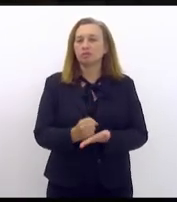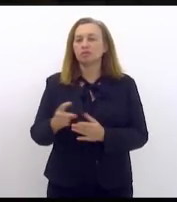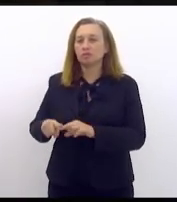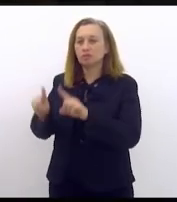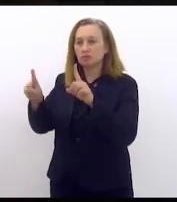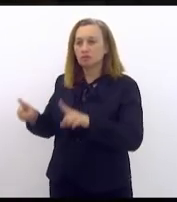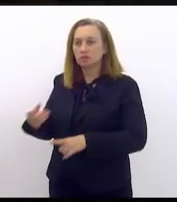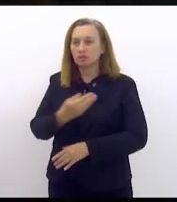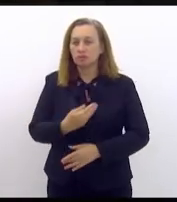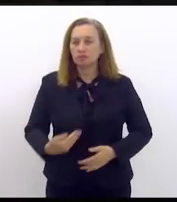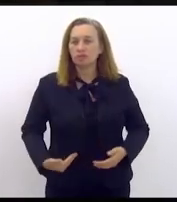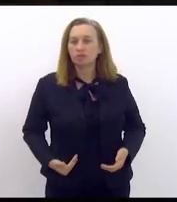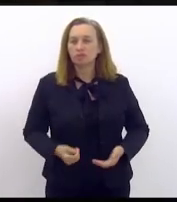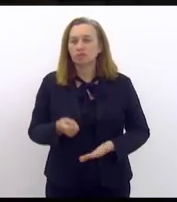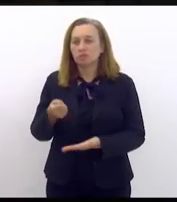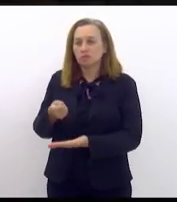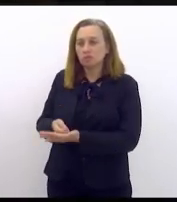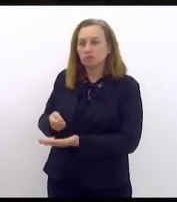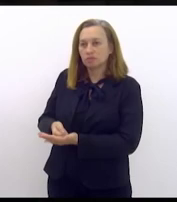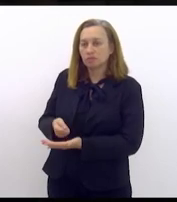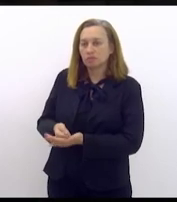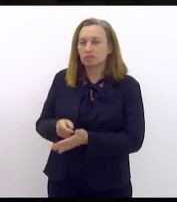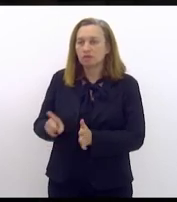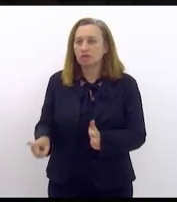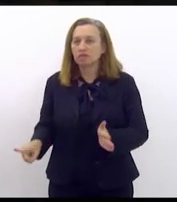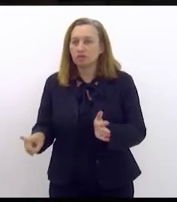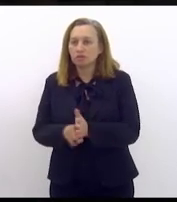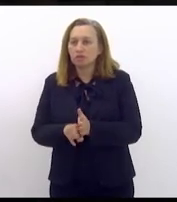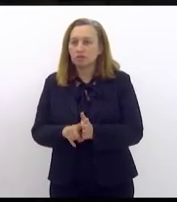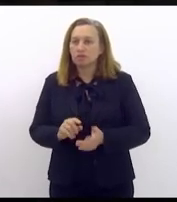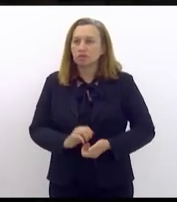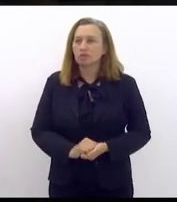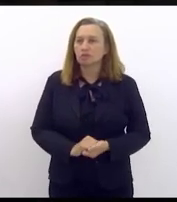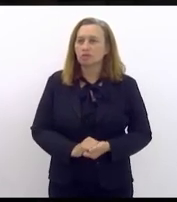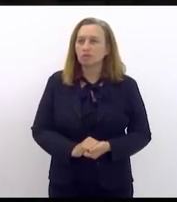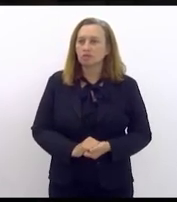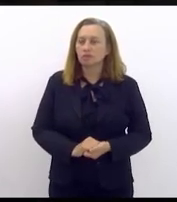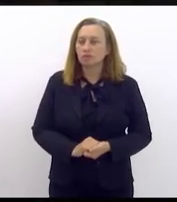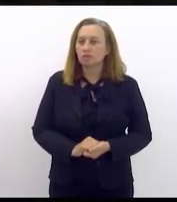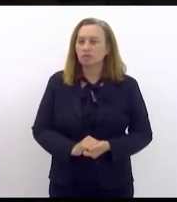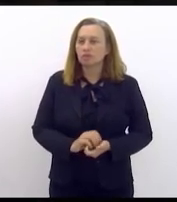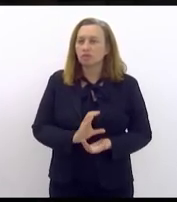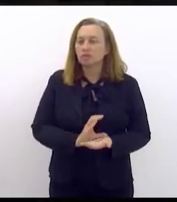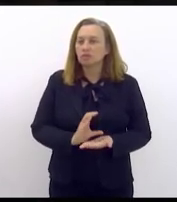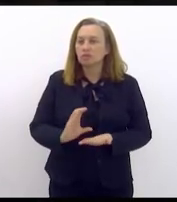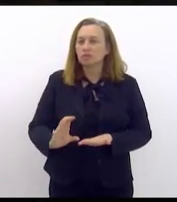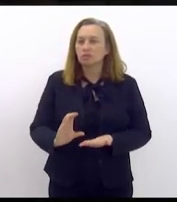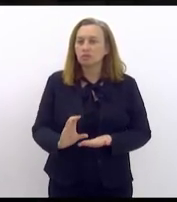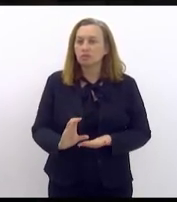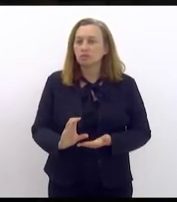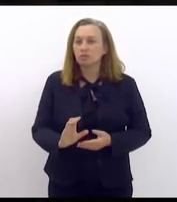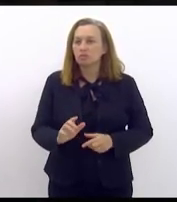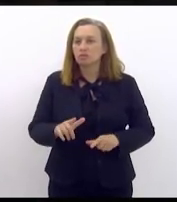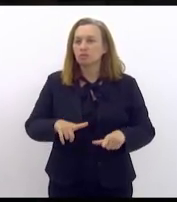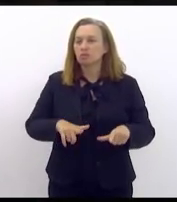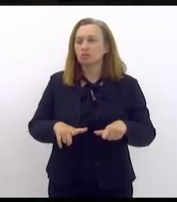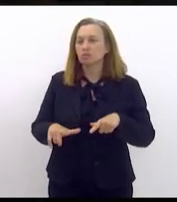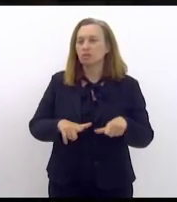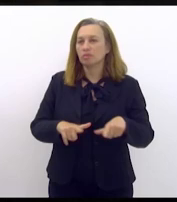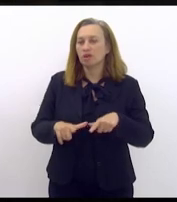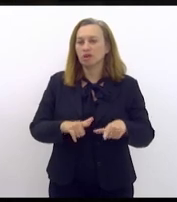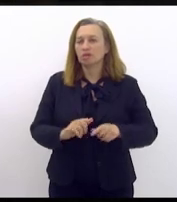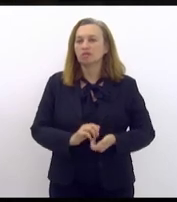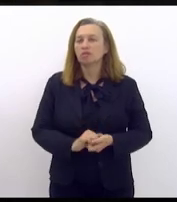servidores, que impõe a redução de alocação de recursos para o bom funcionamento de determinados programas,